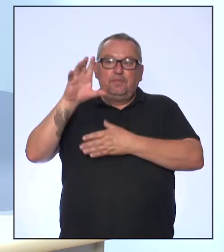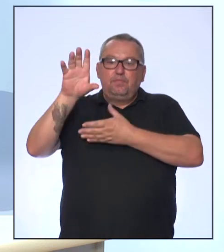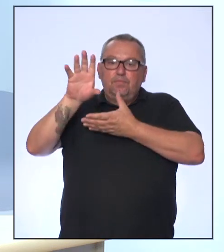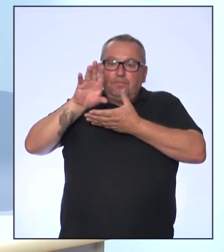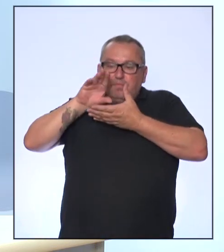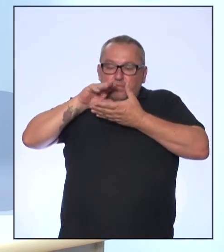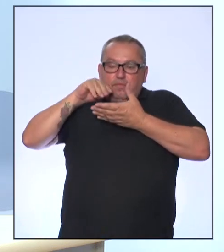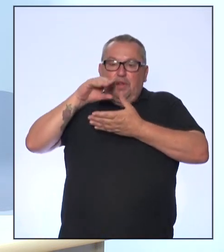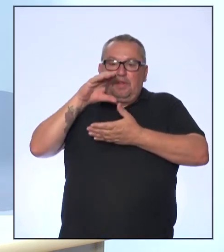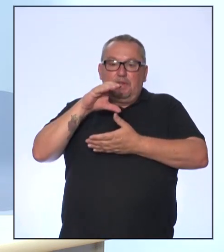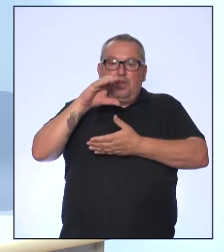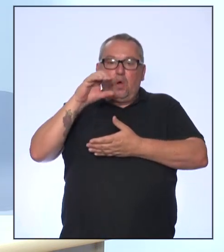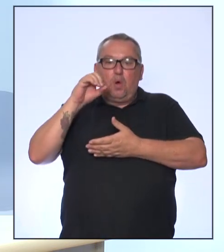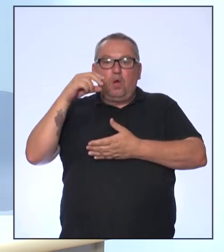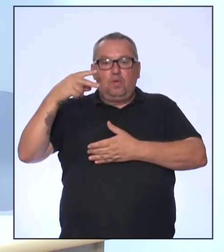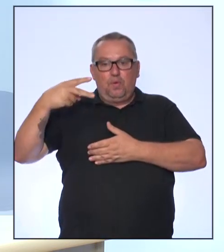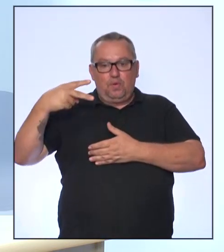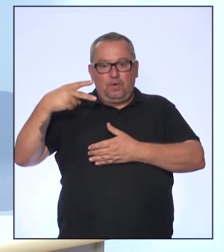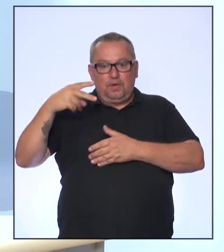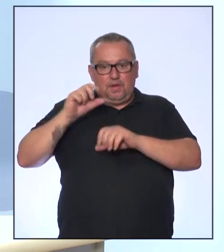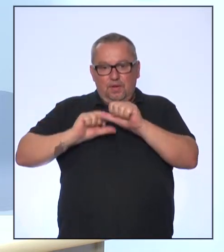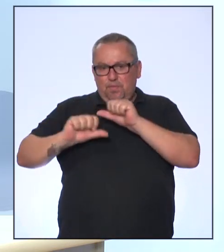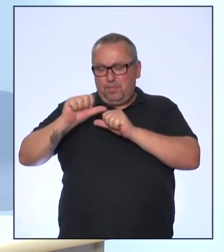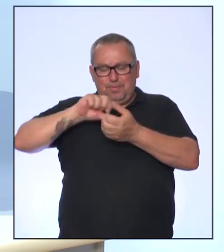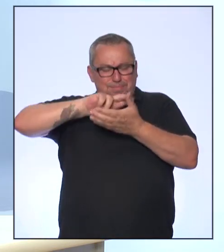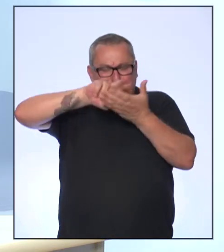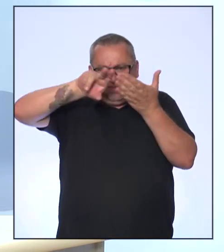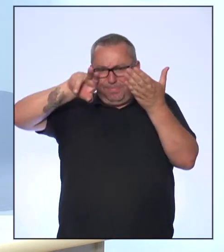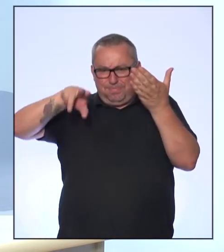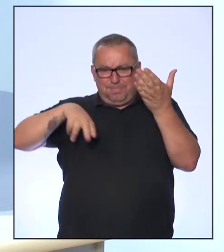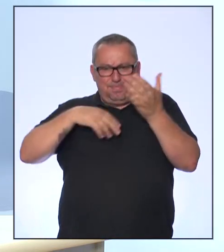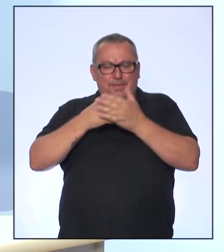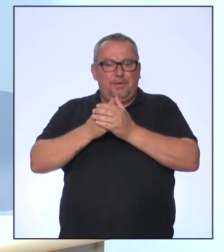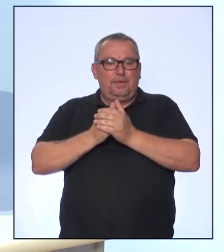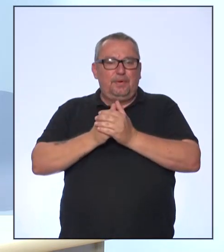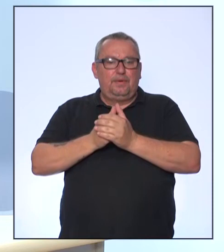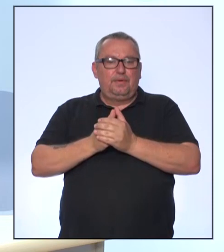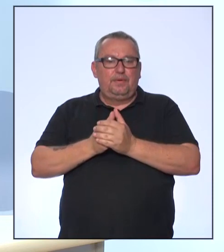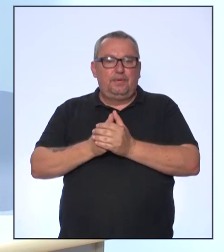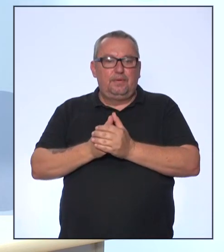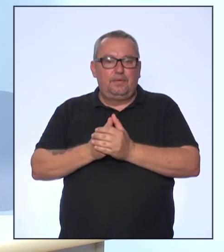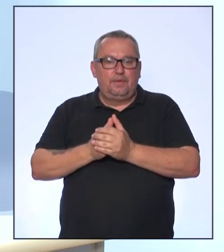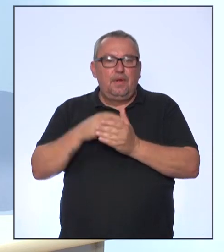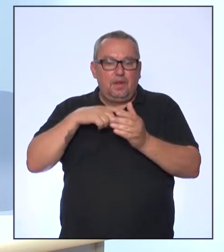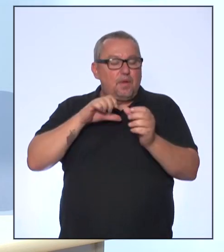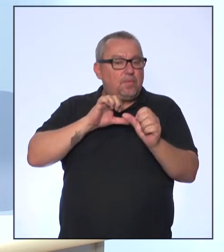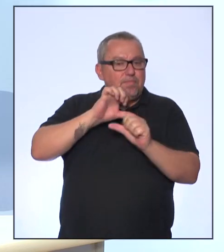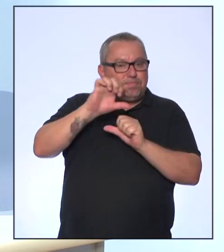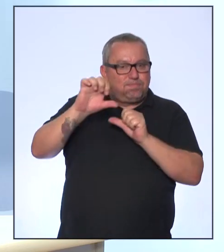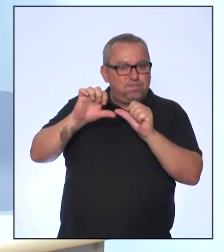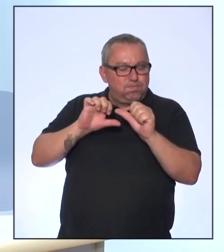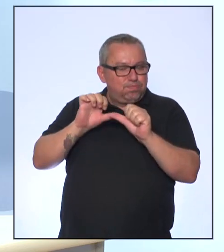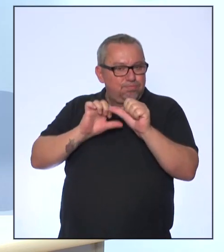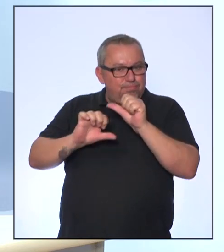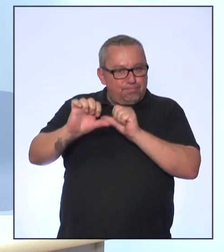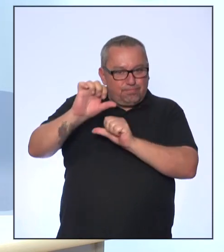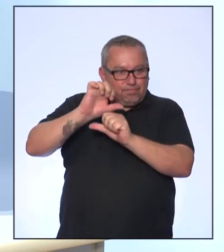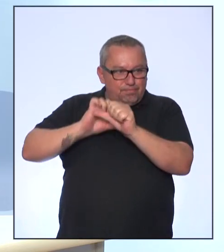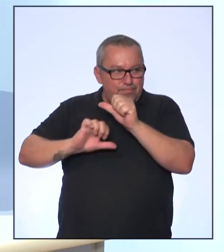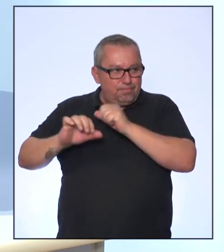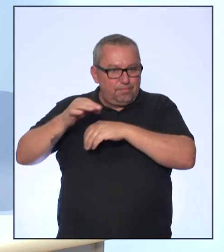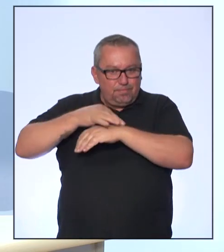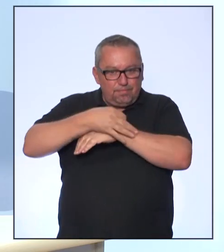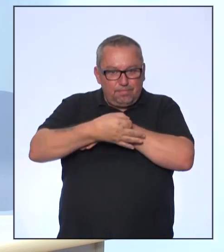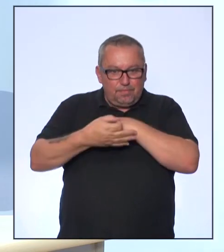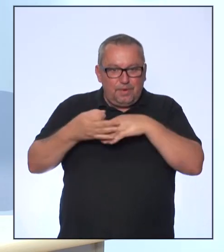ela transforma o carbono em glicose, ali toda uma transformação, né, dentro das células